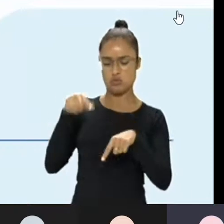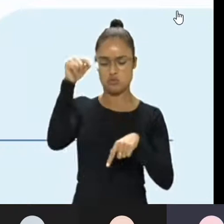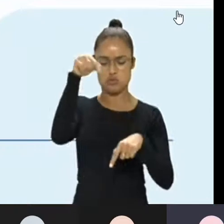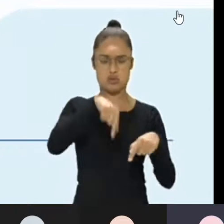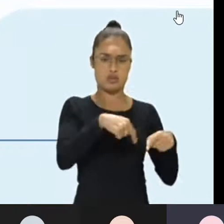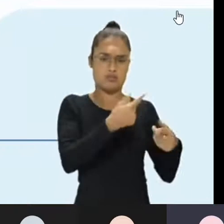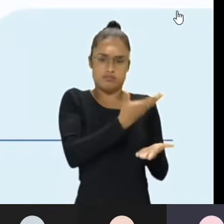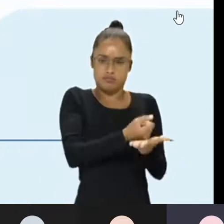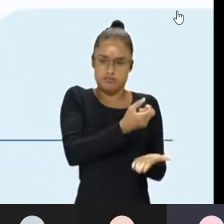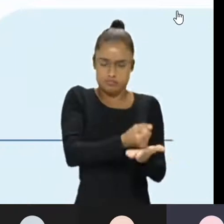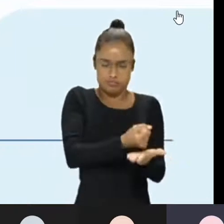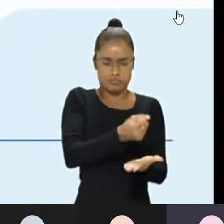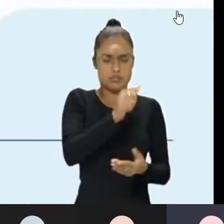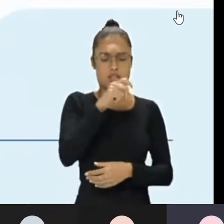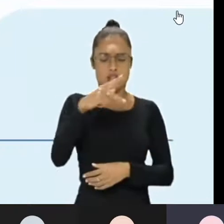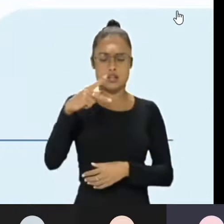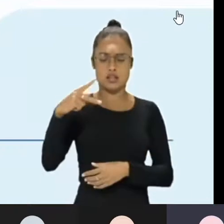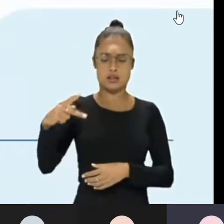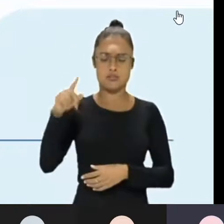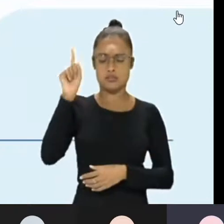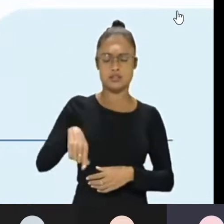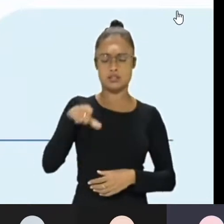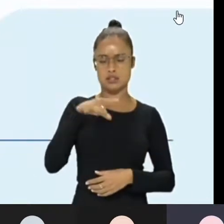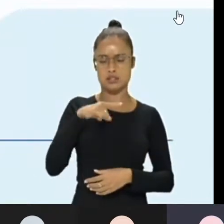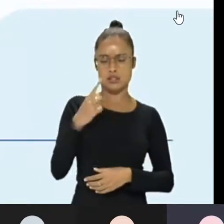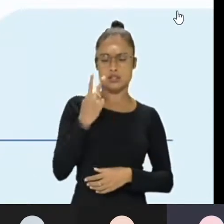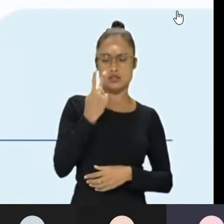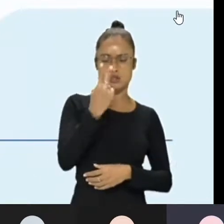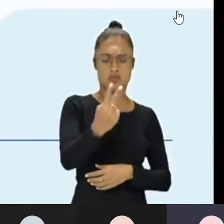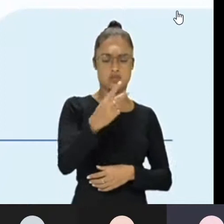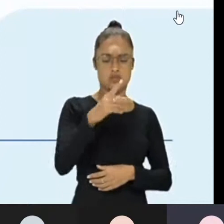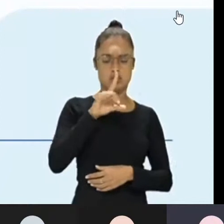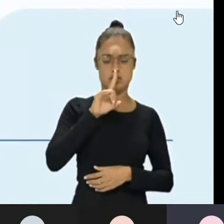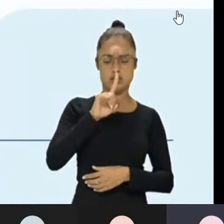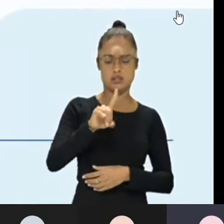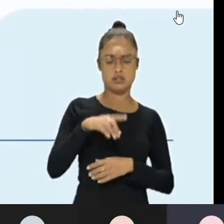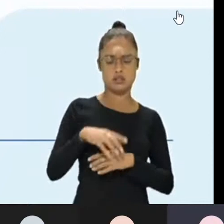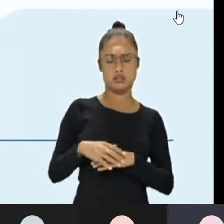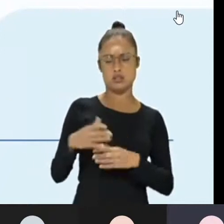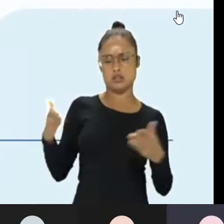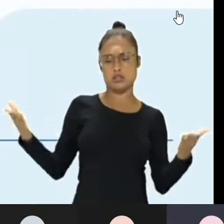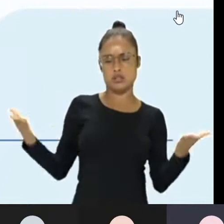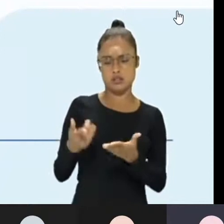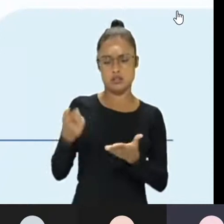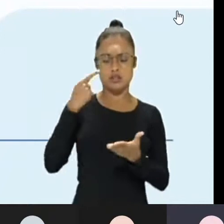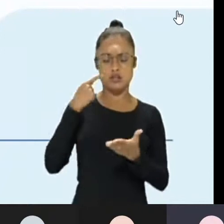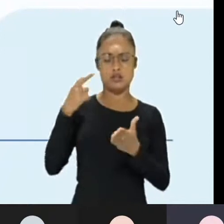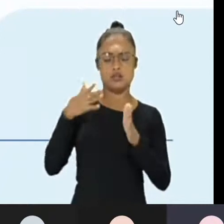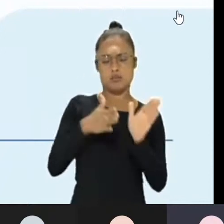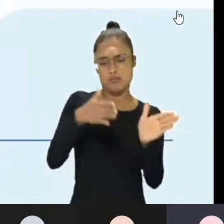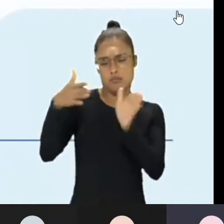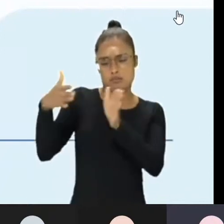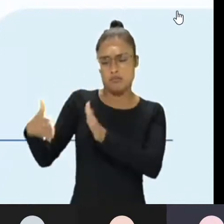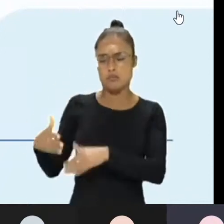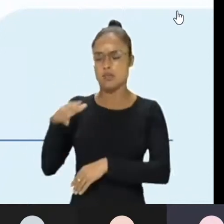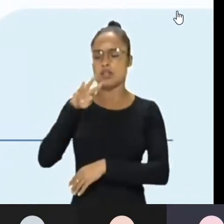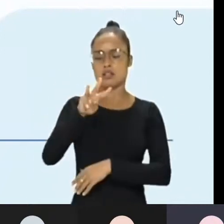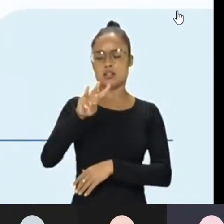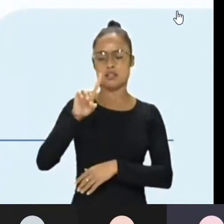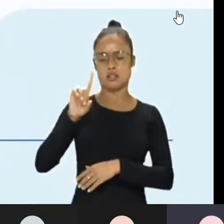Nesses procedimentos, nós vamos ter uma representação 2D e, a partir disso, eu vou construir uma representação